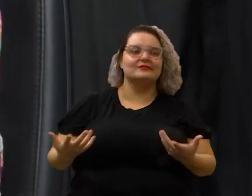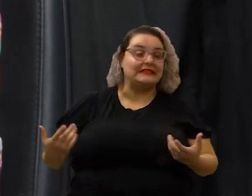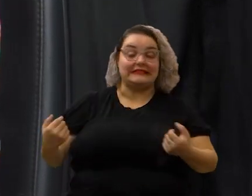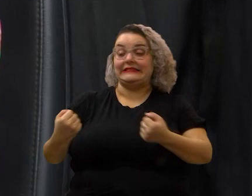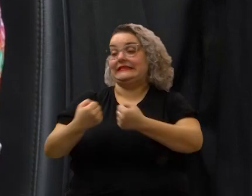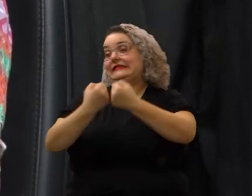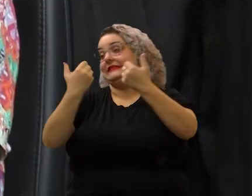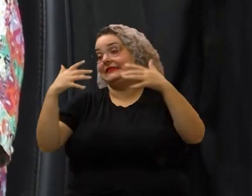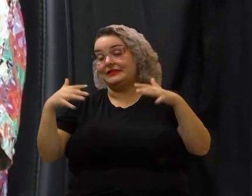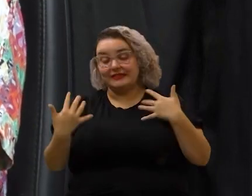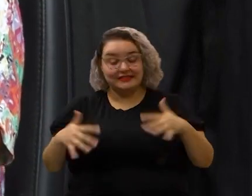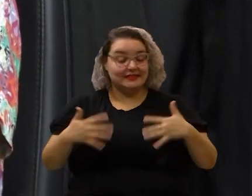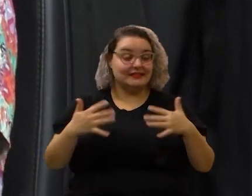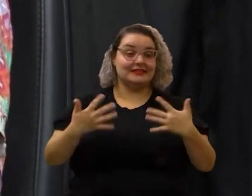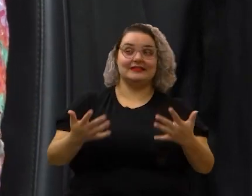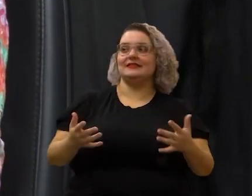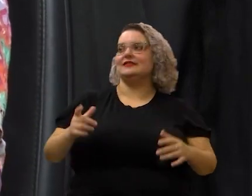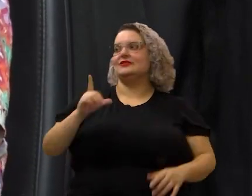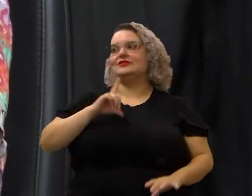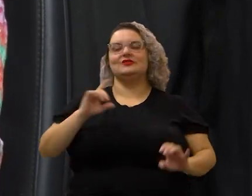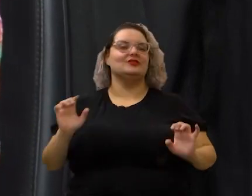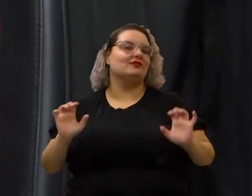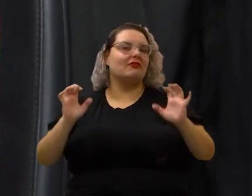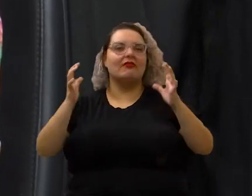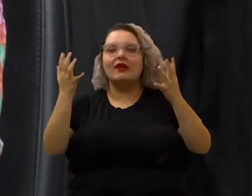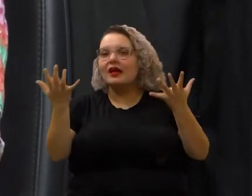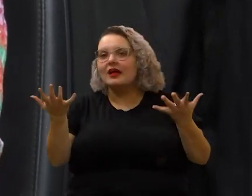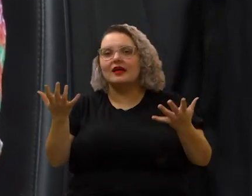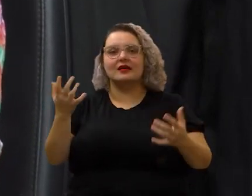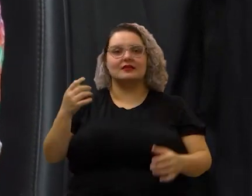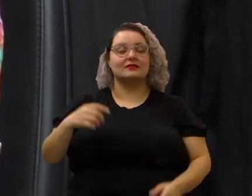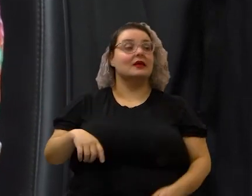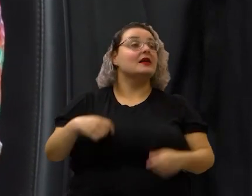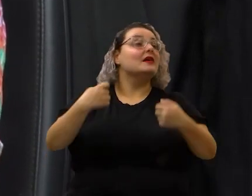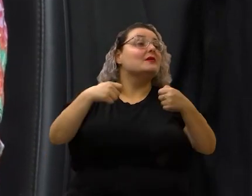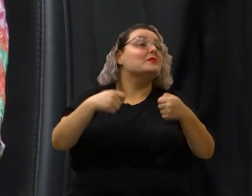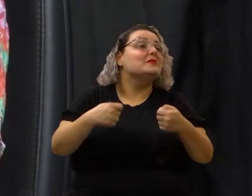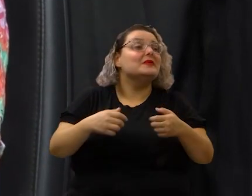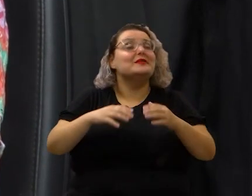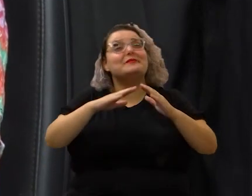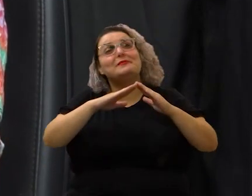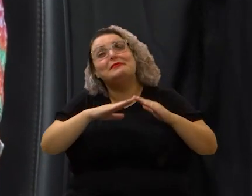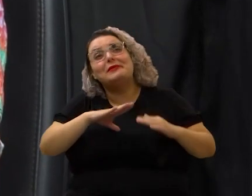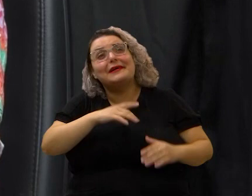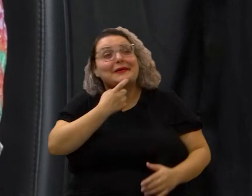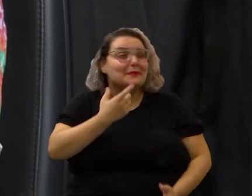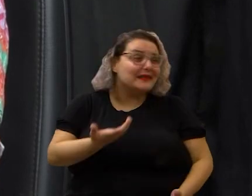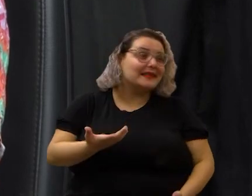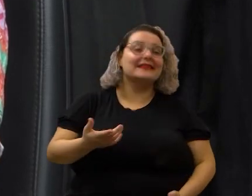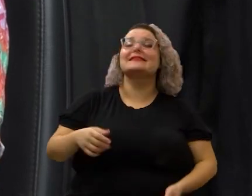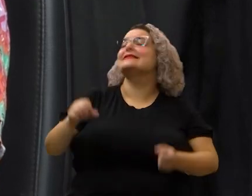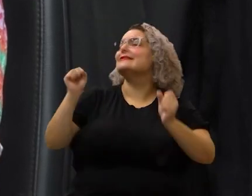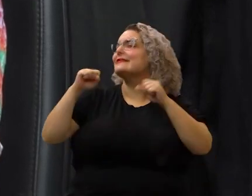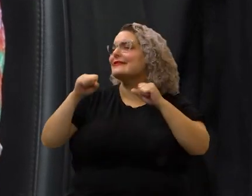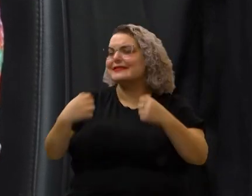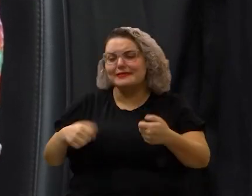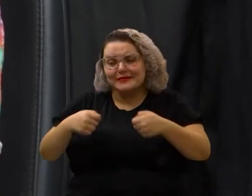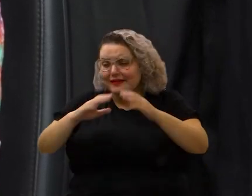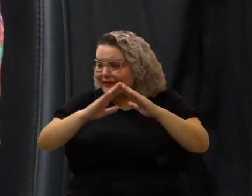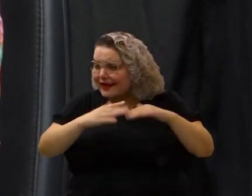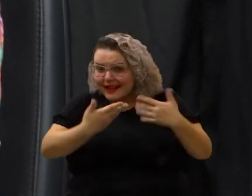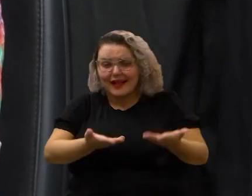e conflito, e tinha eventos, lembro que tinha... Hoje eu preciso ficar em Campinas. Hoje eu preciso ficar em